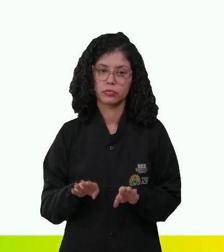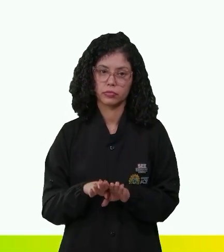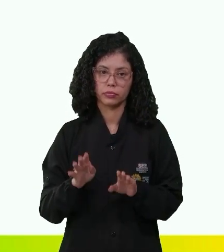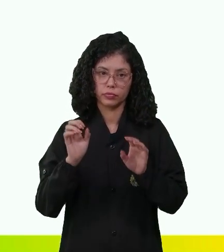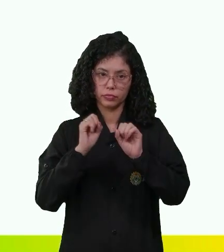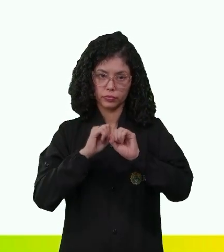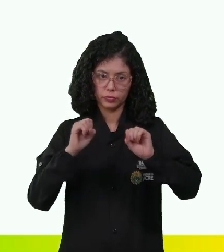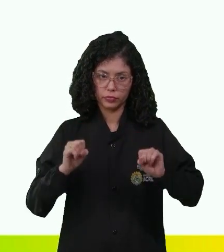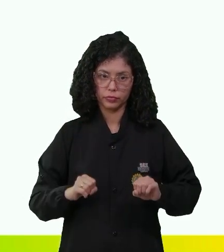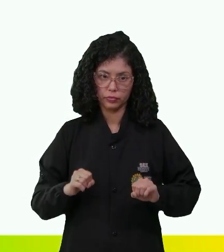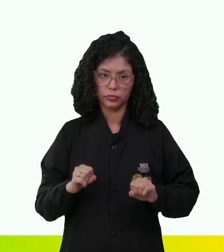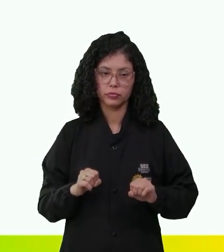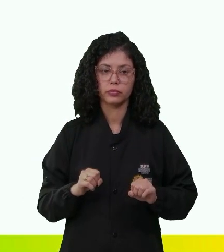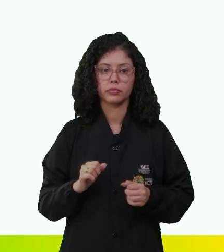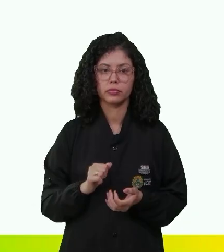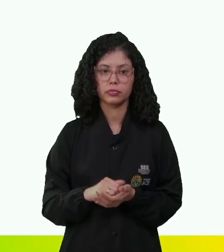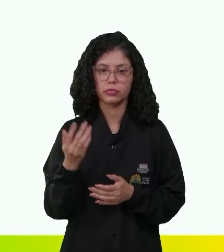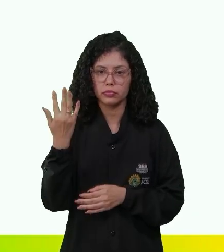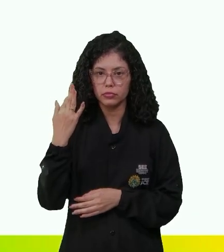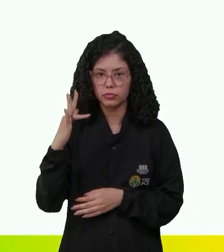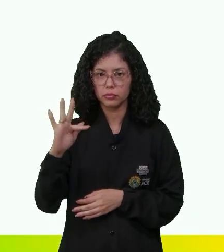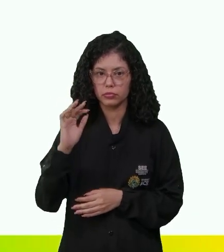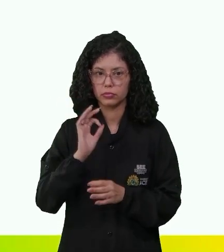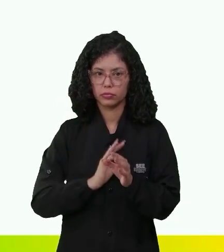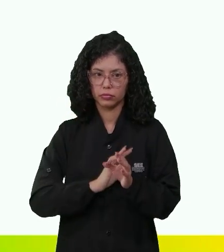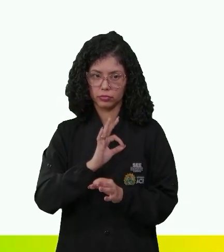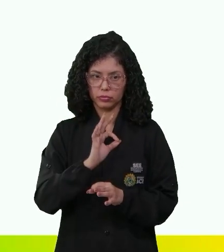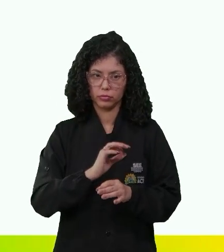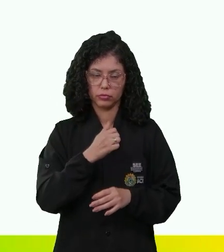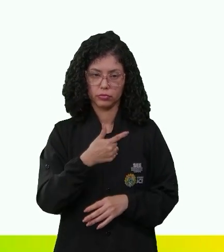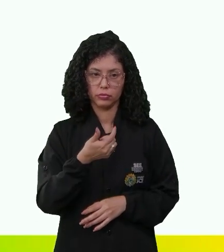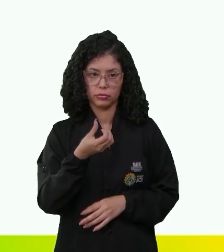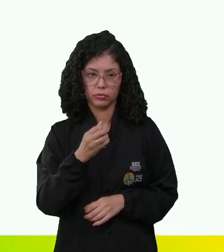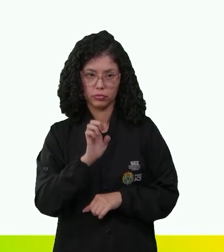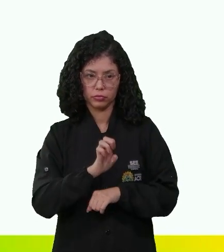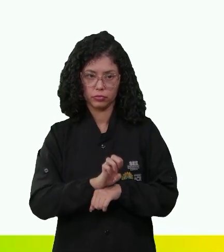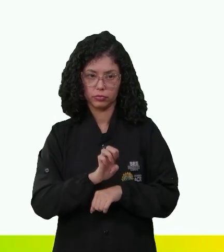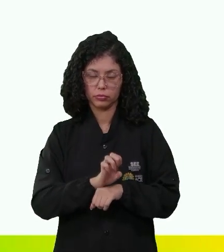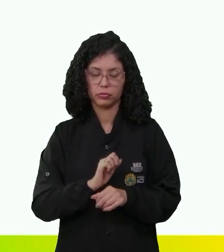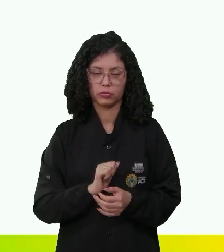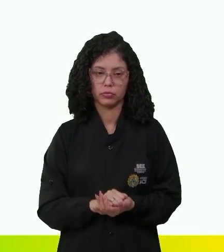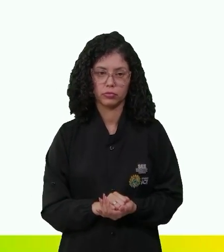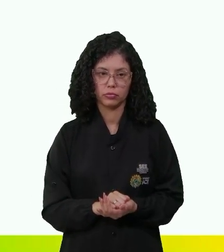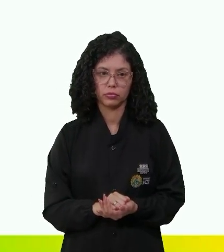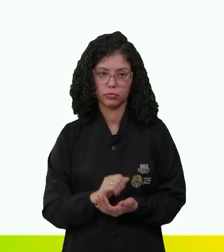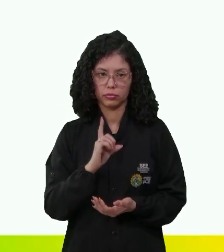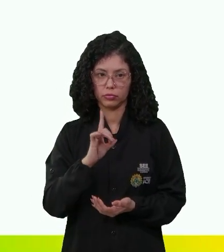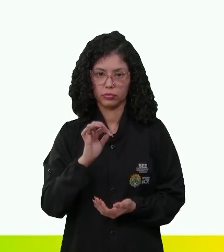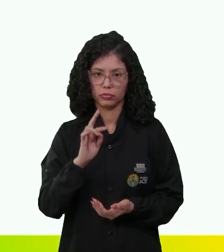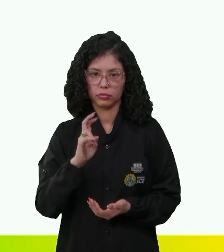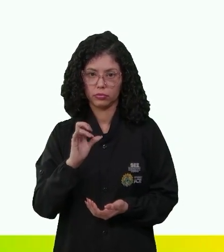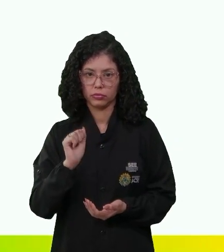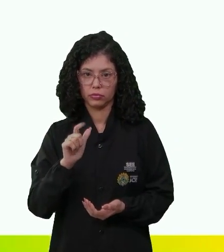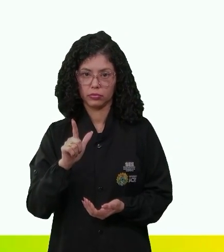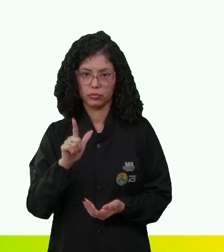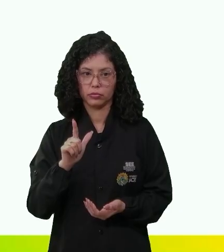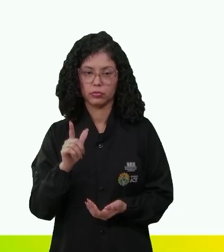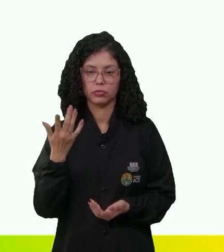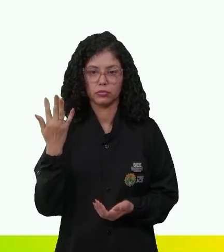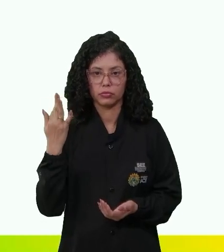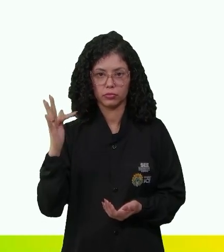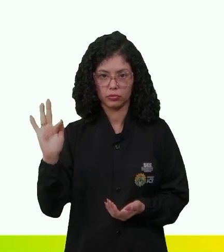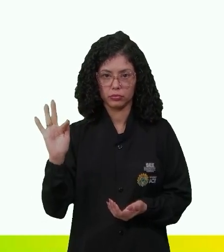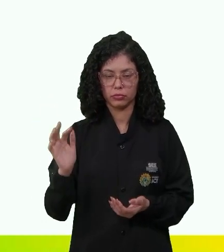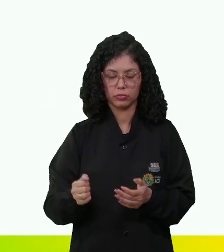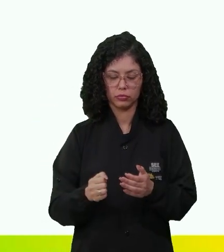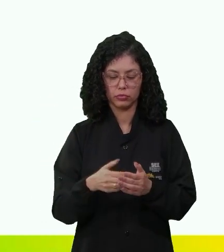sistema federalista e a organização em 26 estados e um Distrito Federal.